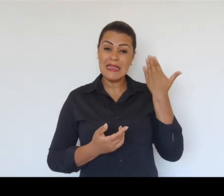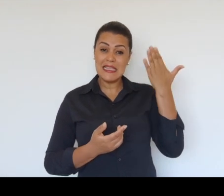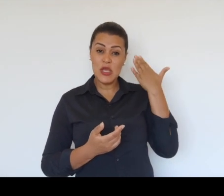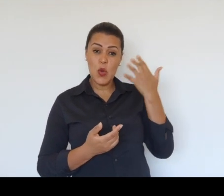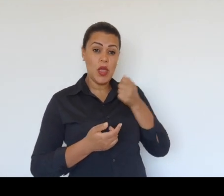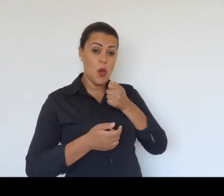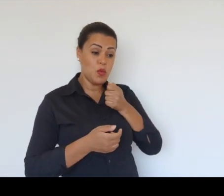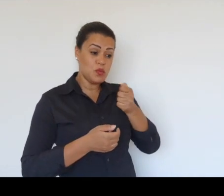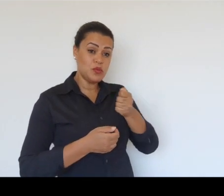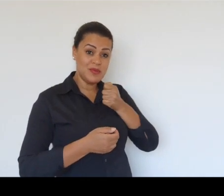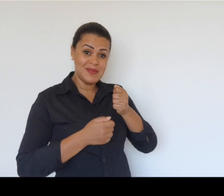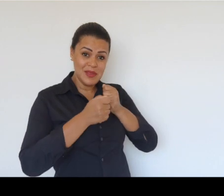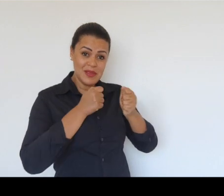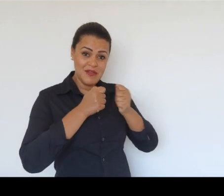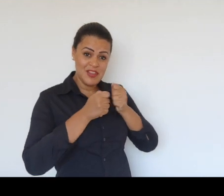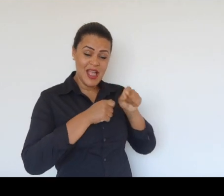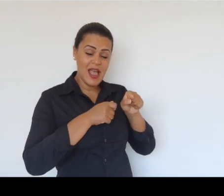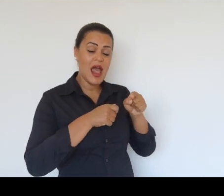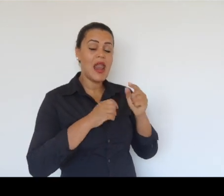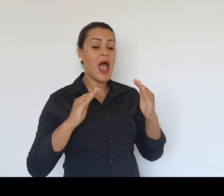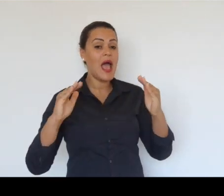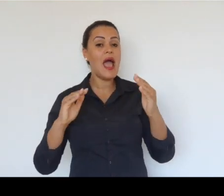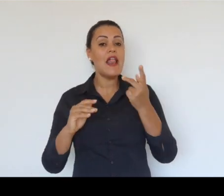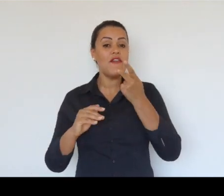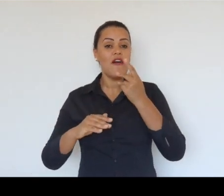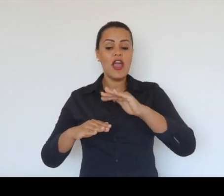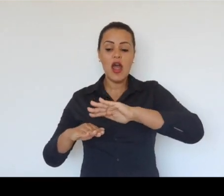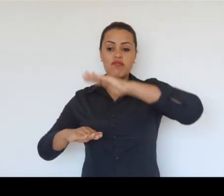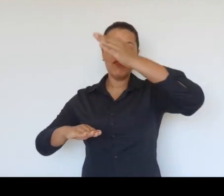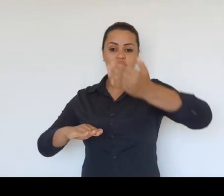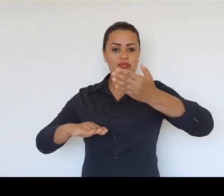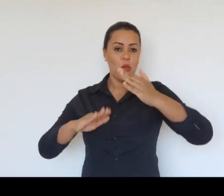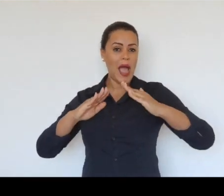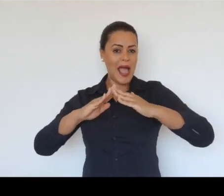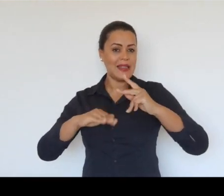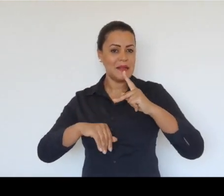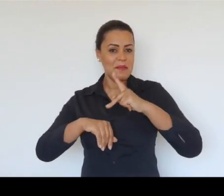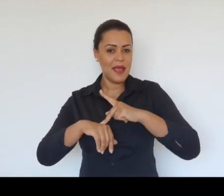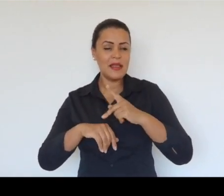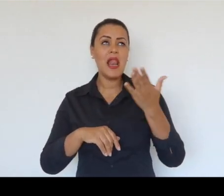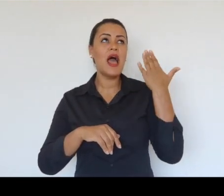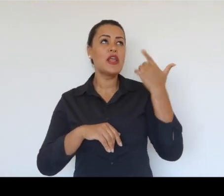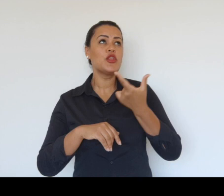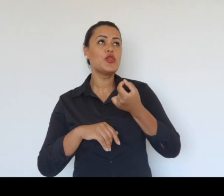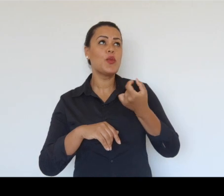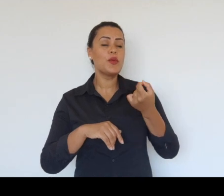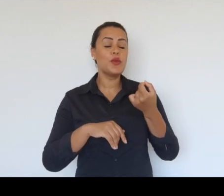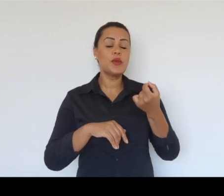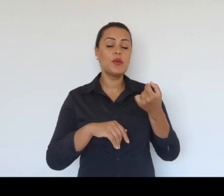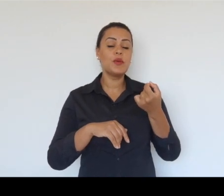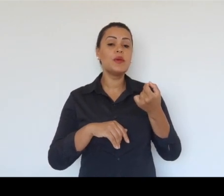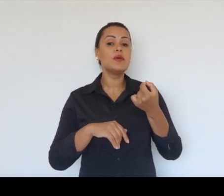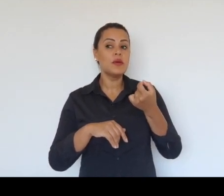entrevistar, tratavam isso aqui como casa de pedra. Então, quando eu vim a primeira vez, já vi, foi em 2002,